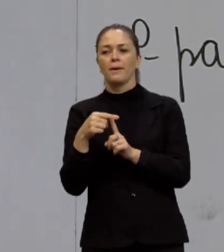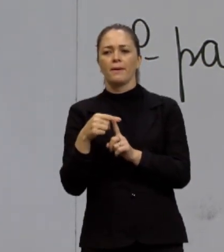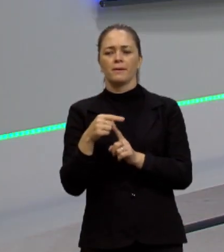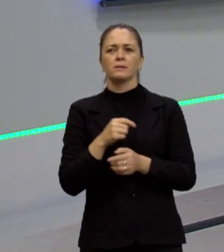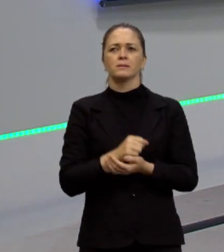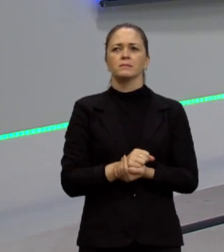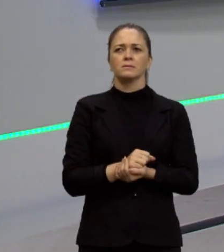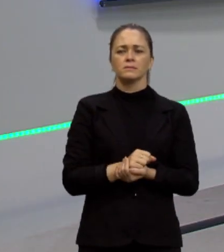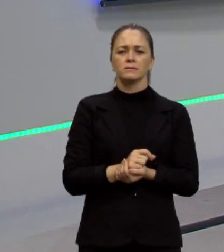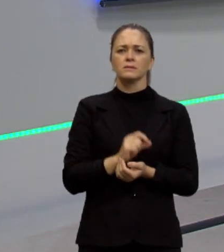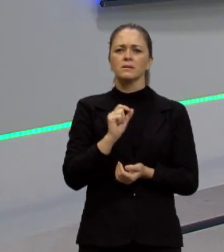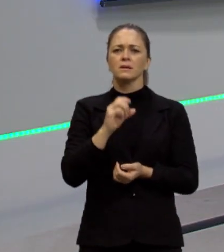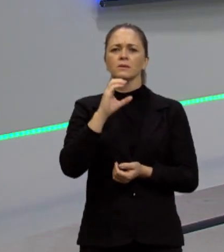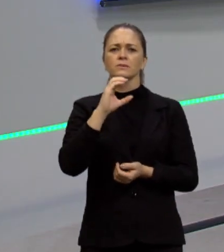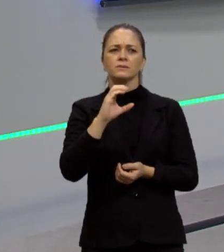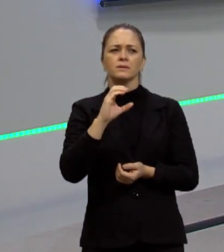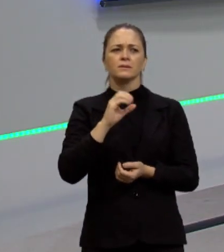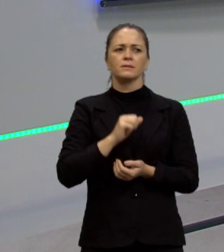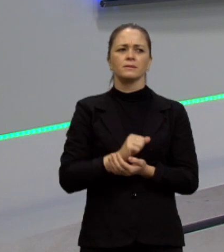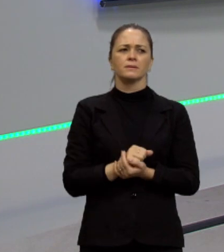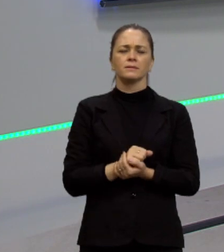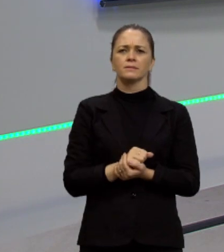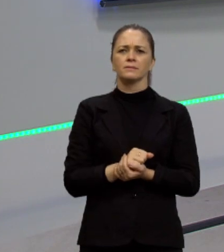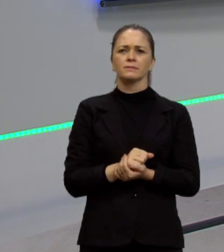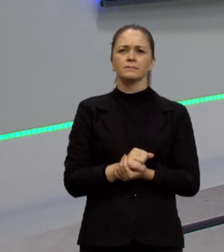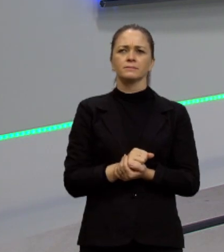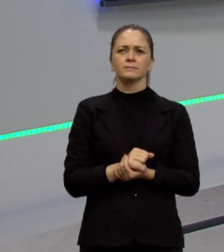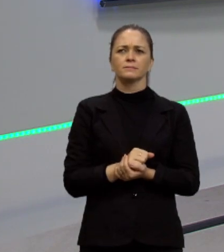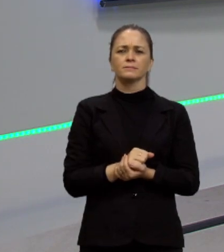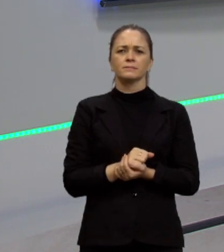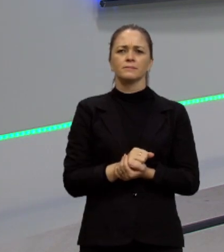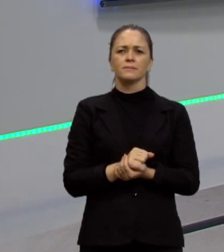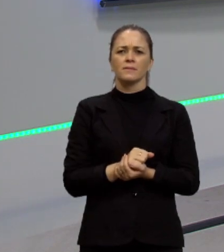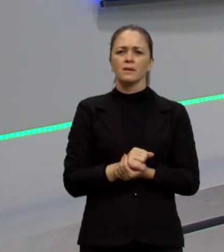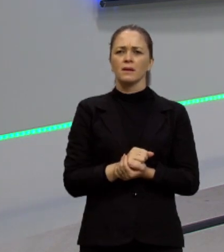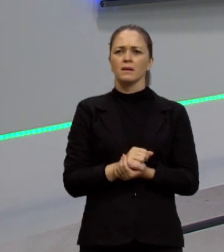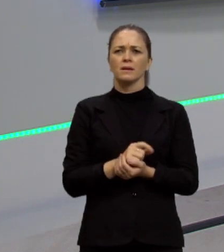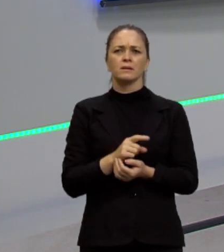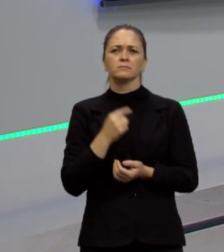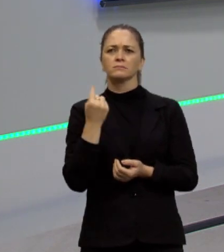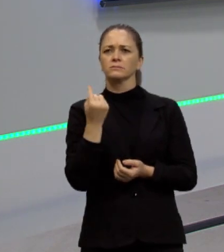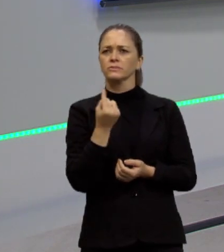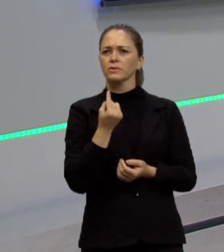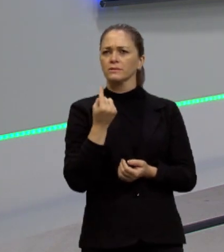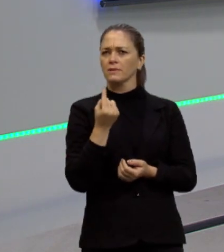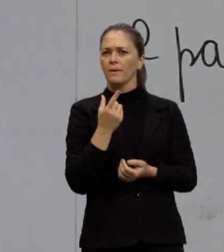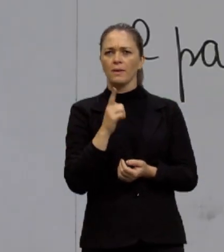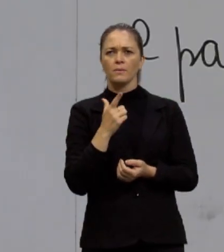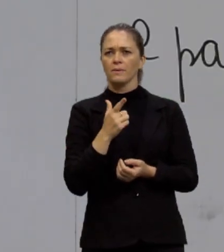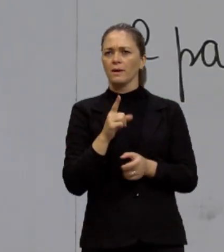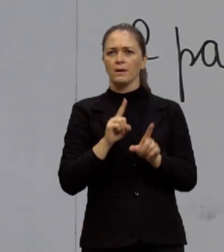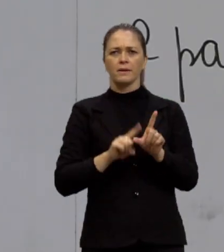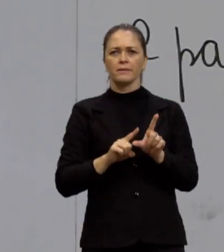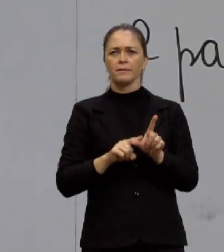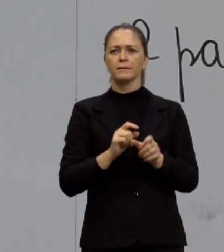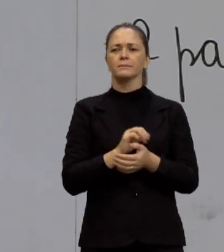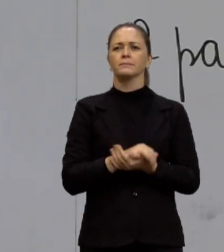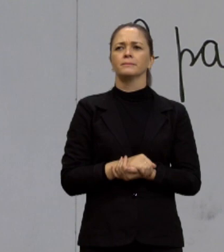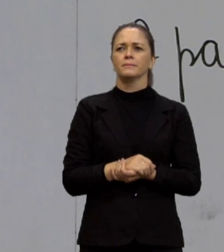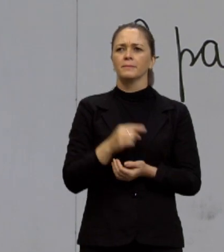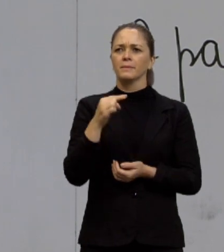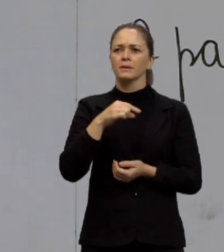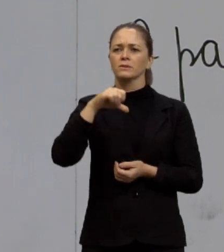é o meu termo C? Aquele que é independente de x, ele não tem x. Menos